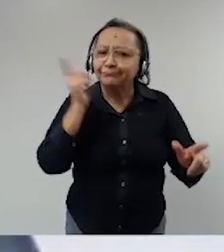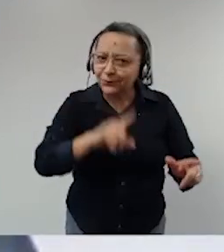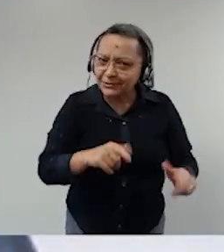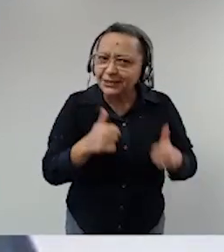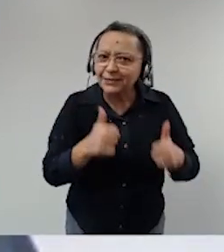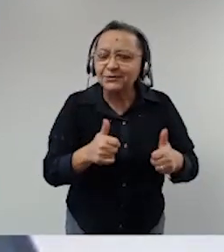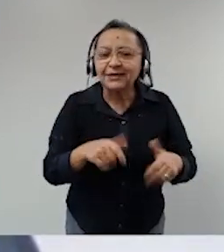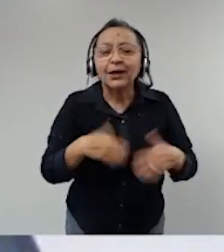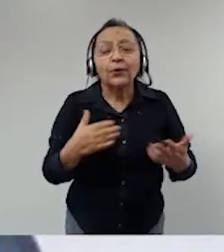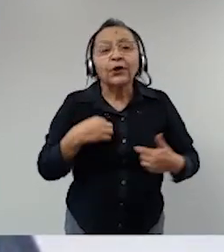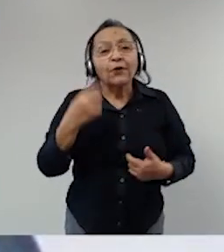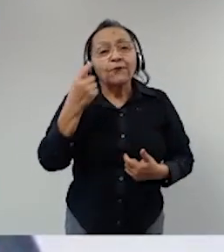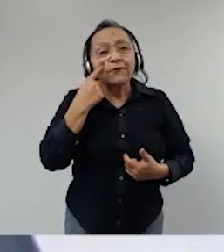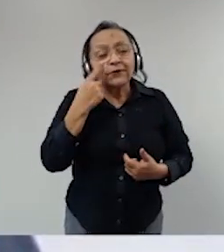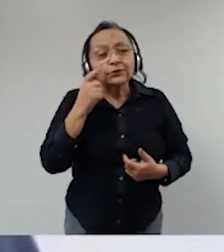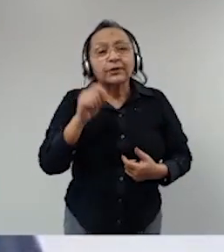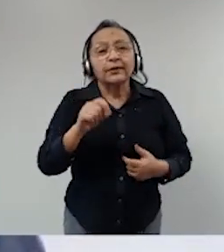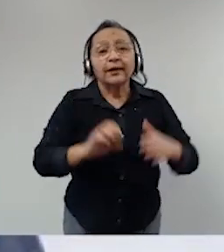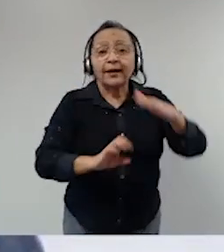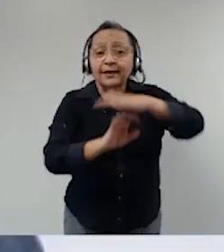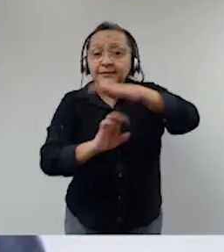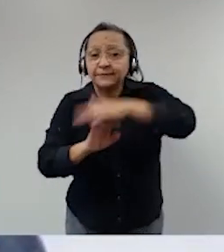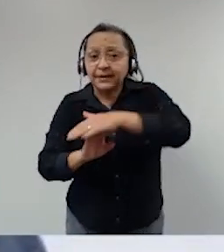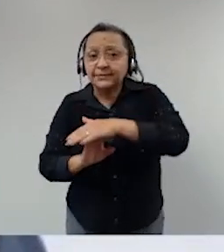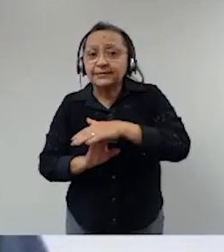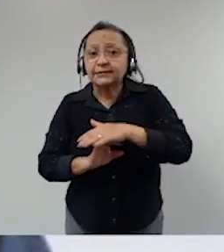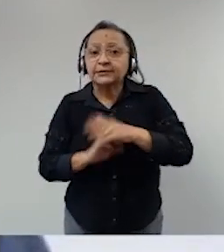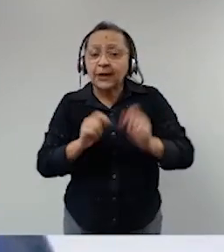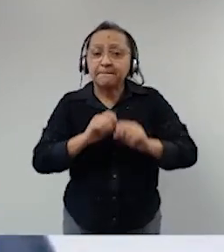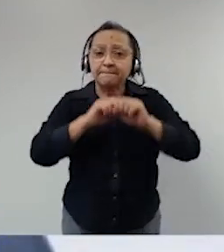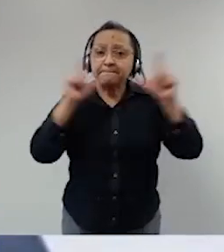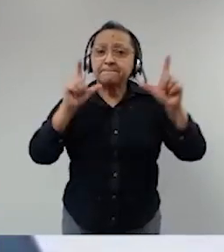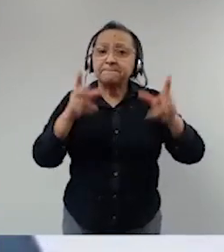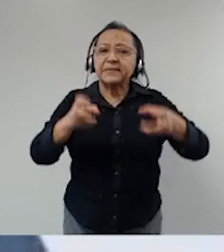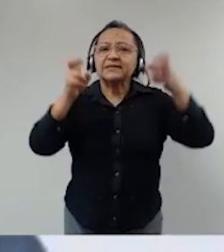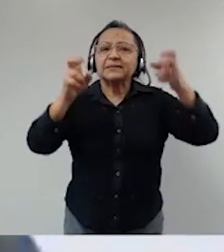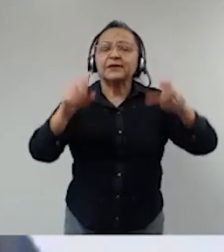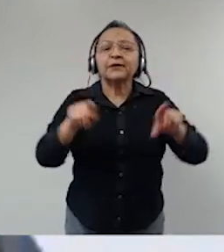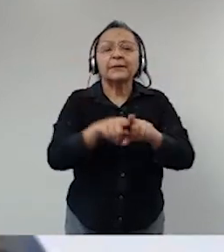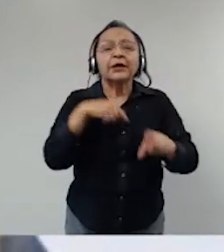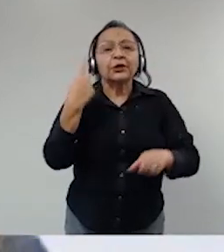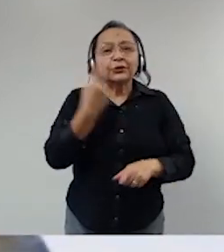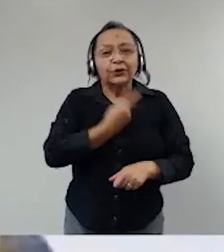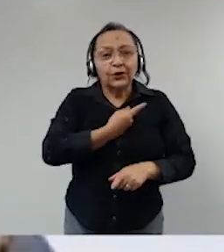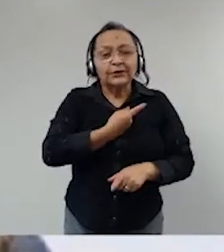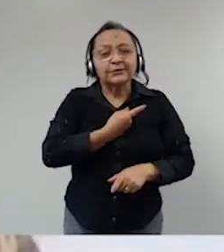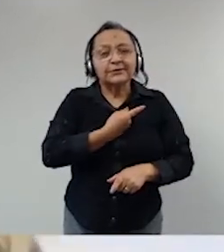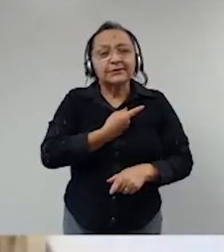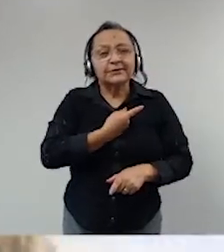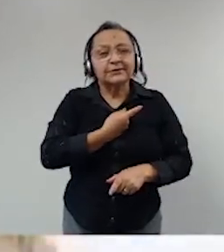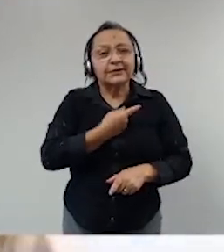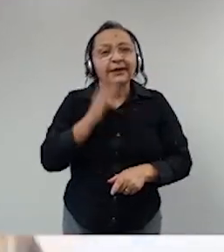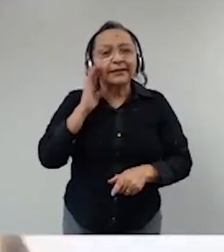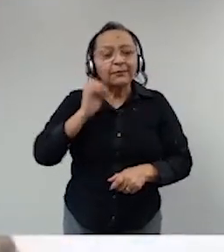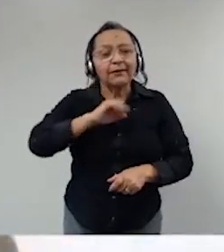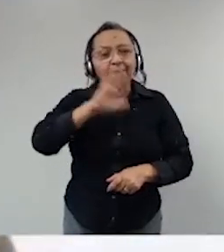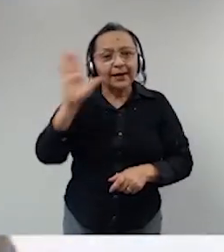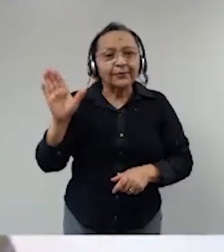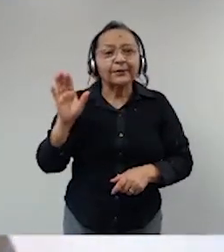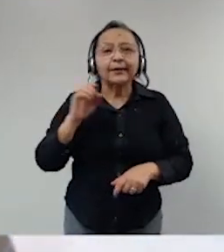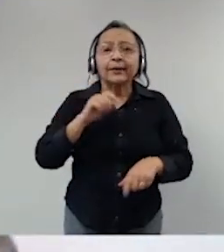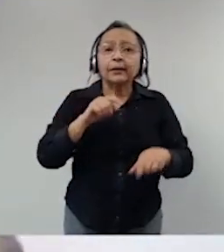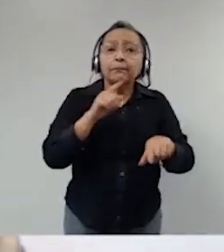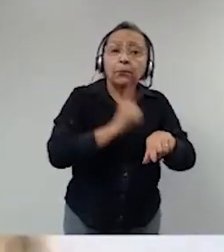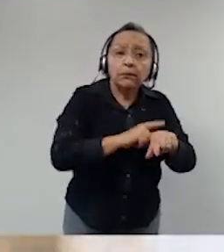Então, o que eu vejo é que as empresas acabaram enxergando, e no nosso caso a gente acabou enxergando que na dificuldade existem